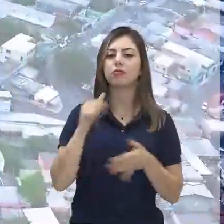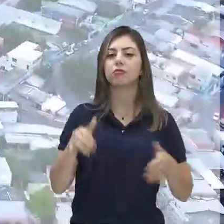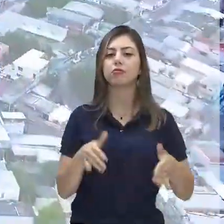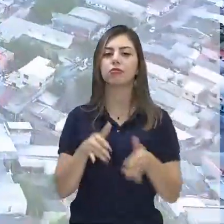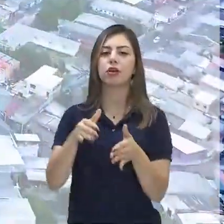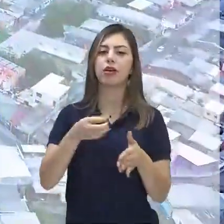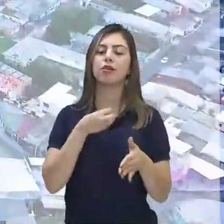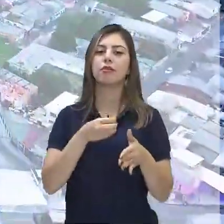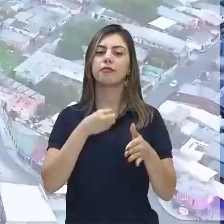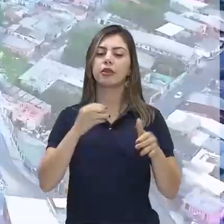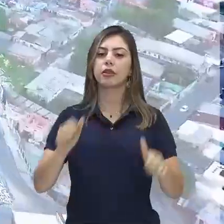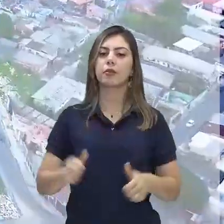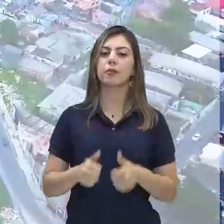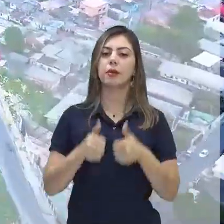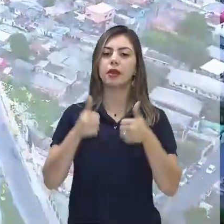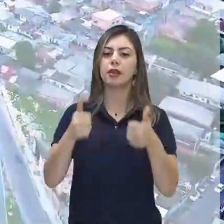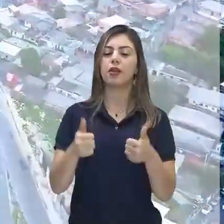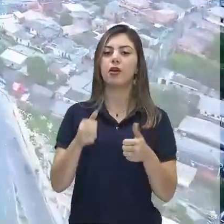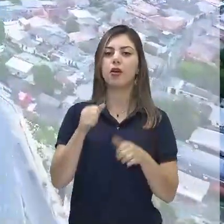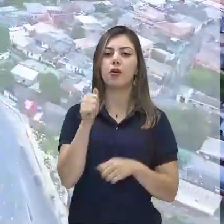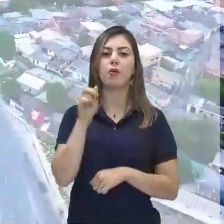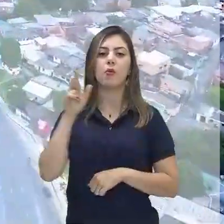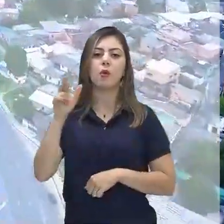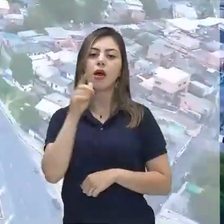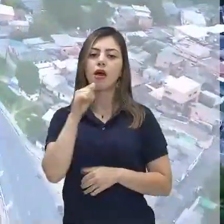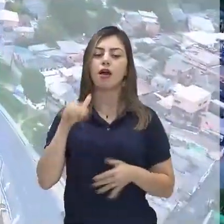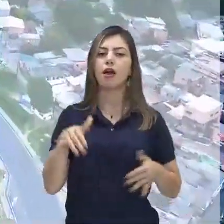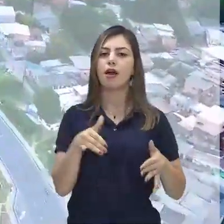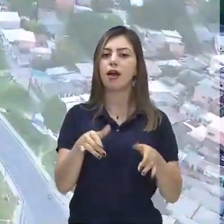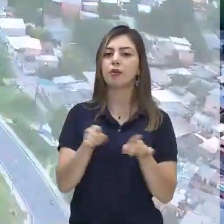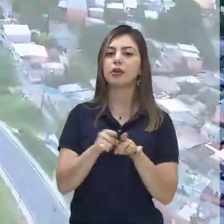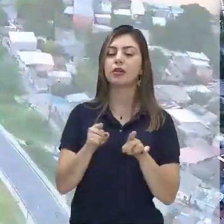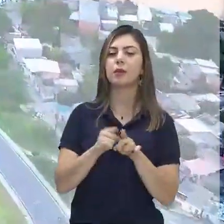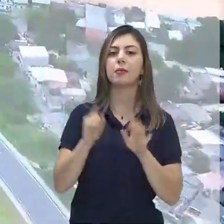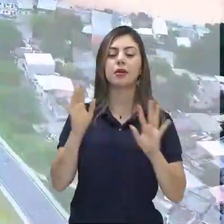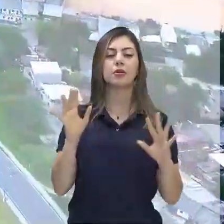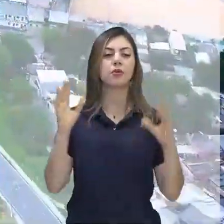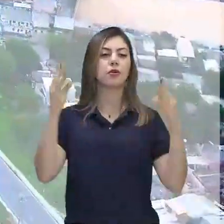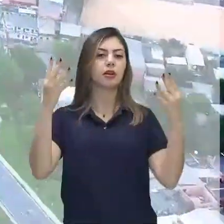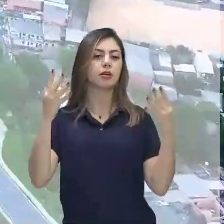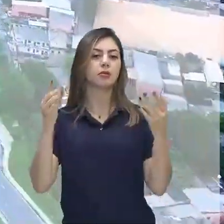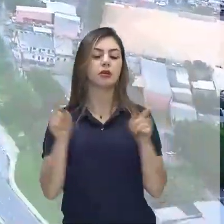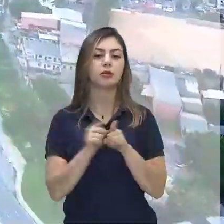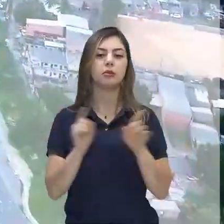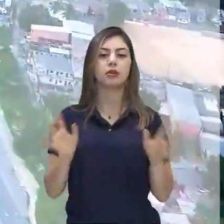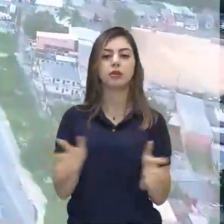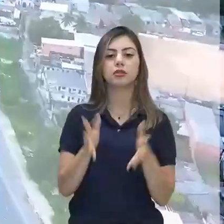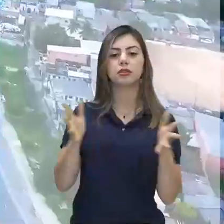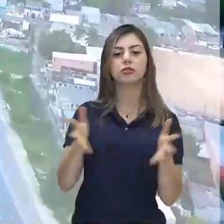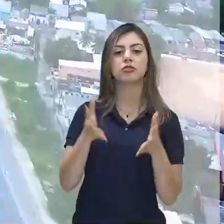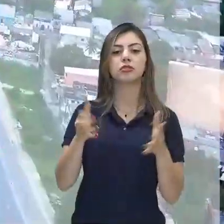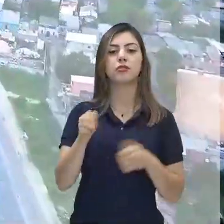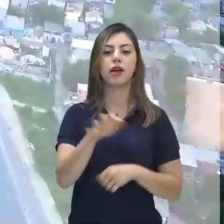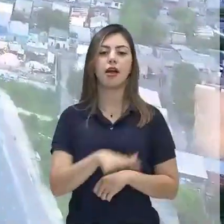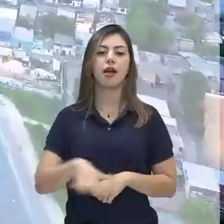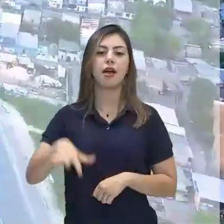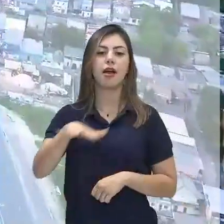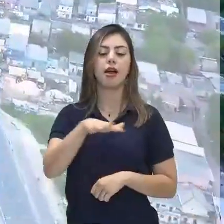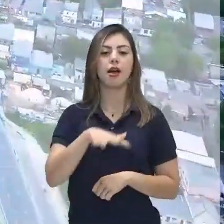da cidade, sendo então a melhoria do ar, da água e da temperatura. Promove também esses espaços que eu já trouxe para vocês de